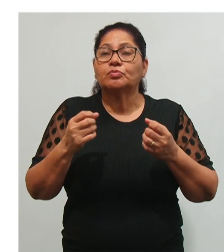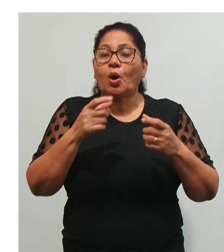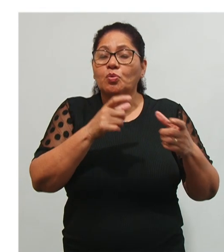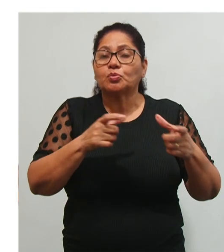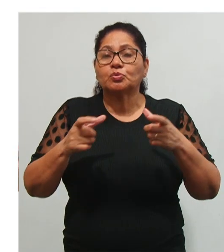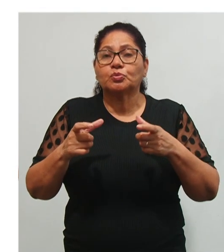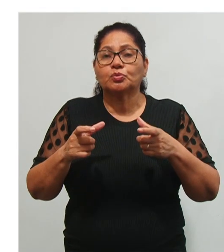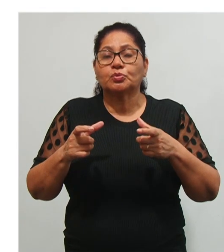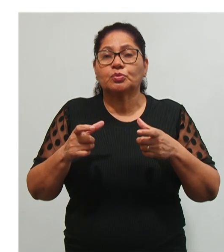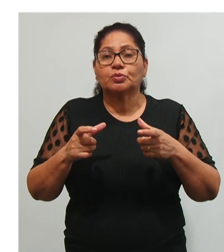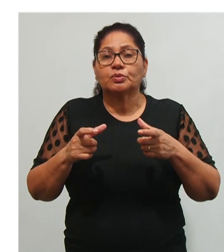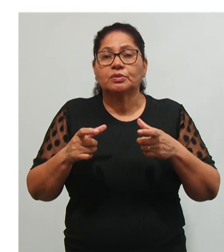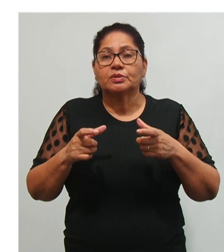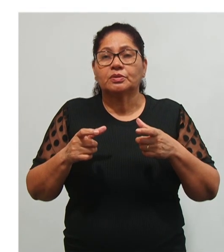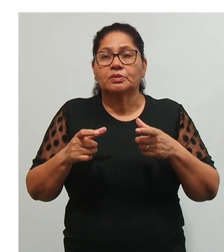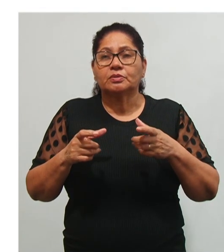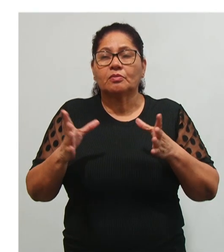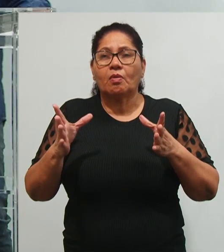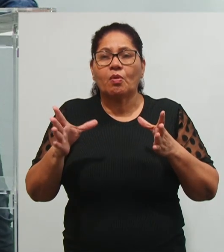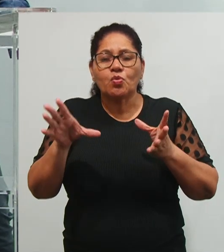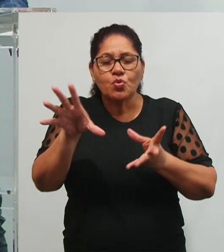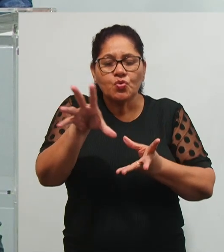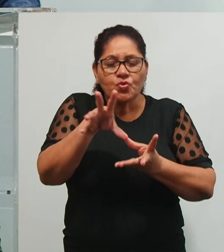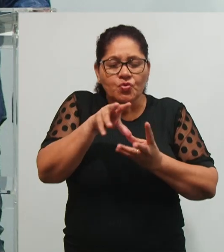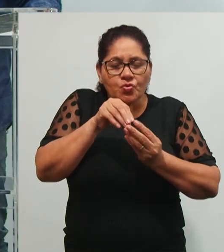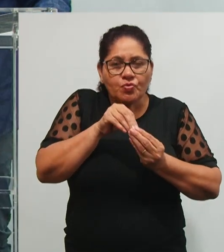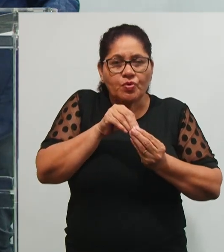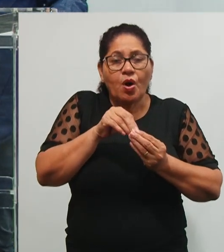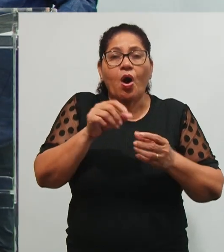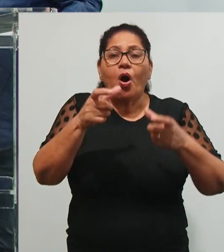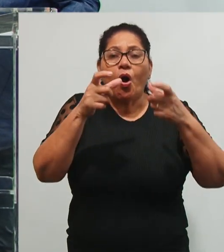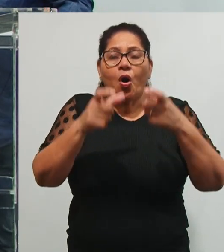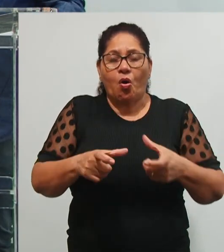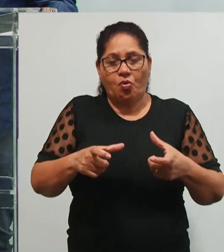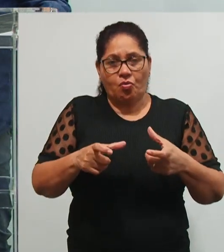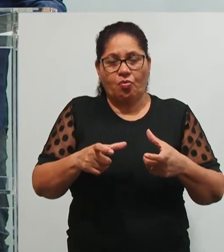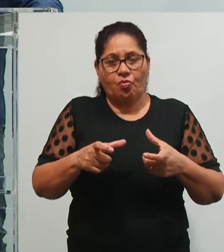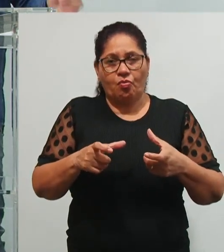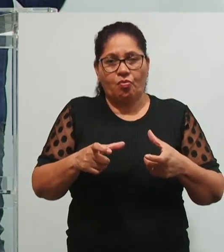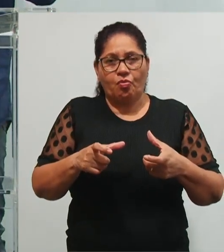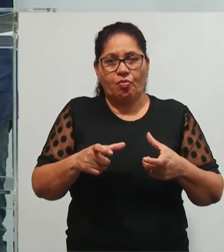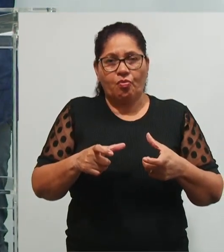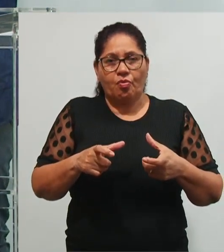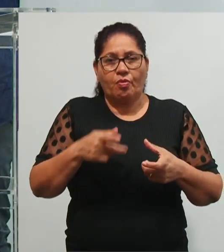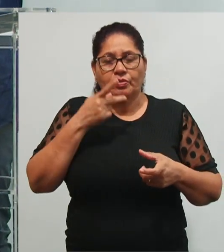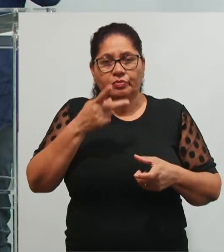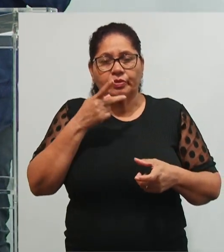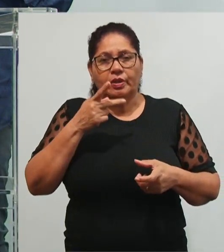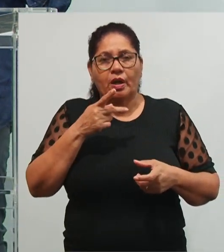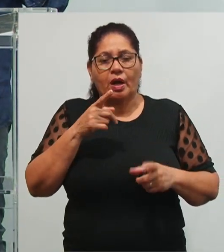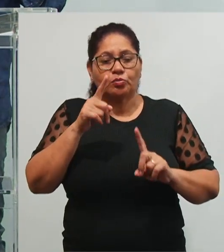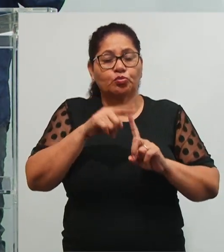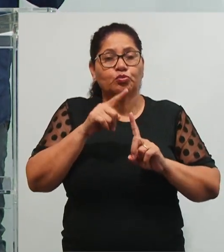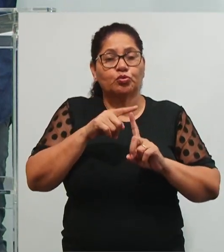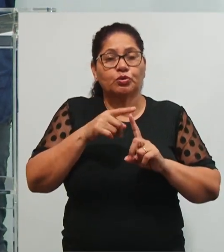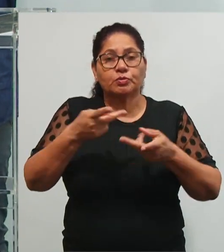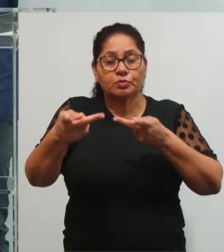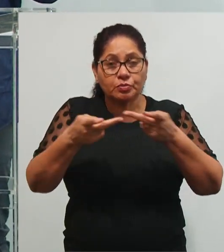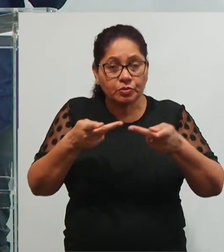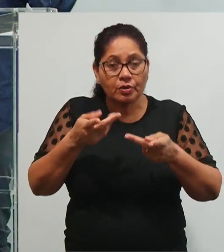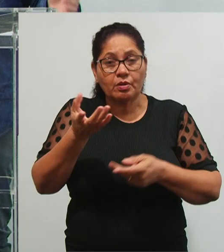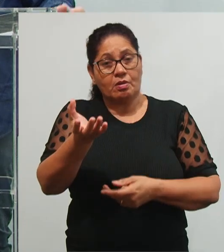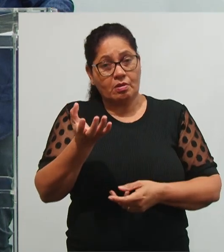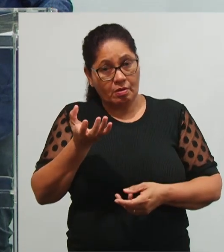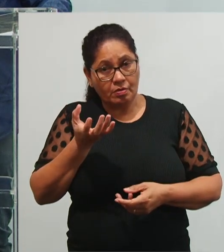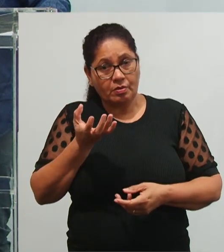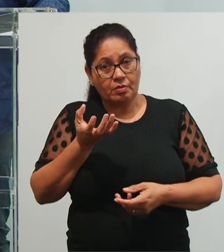chegamos, né, na fase em que nós chamamos de filtrar, né, onde eu posso dizer que tipo